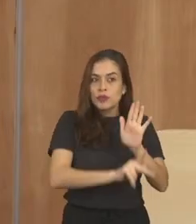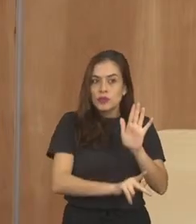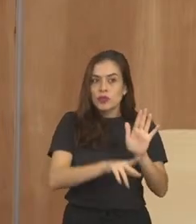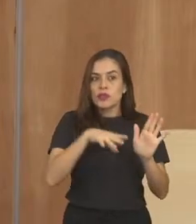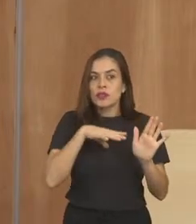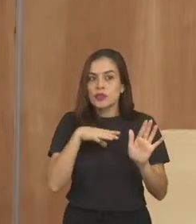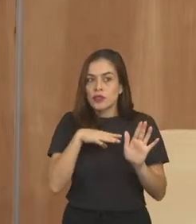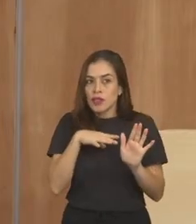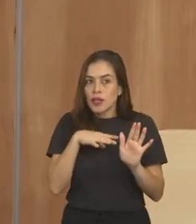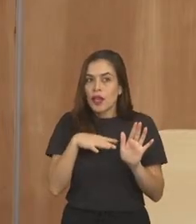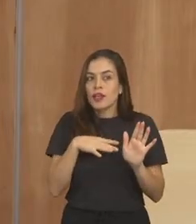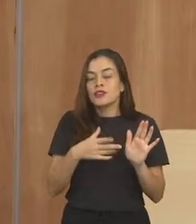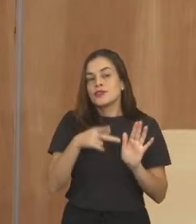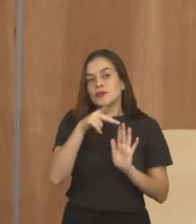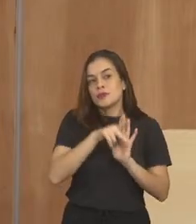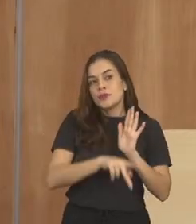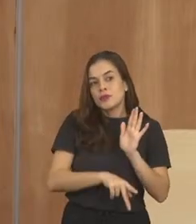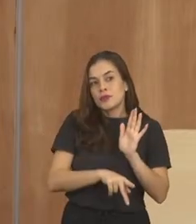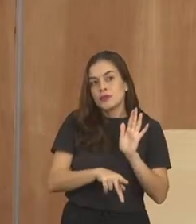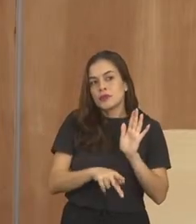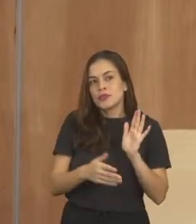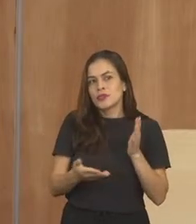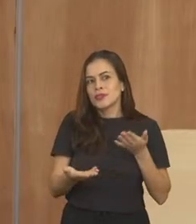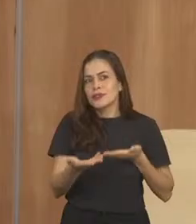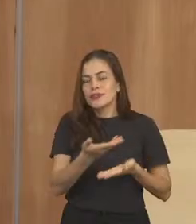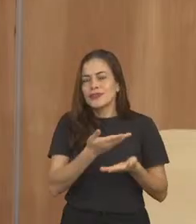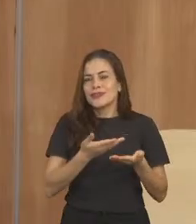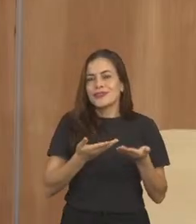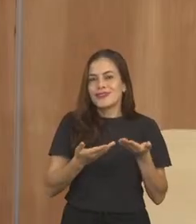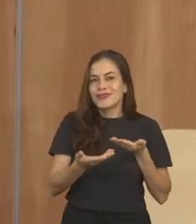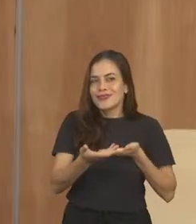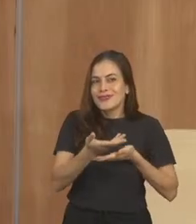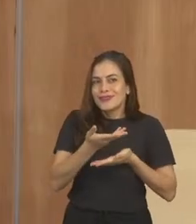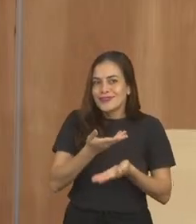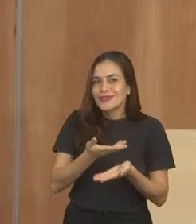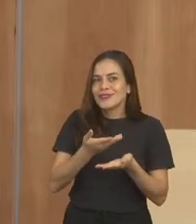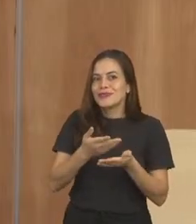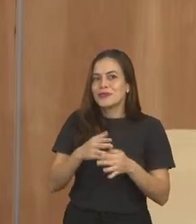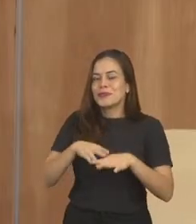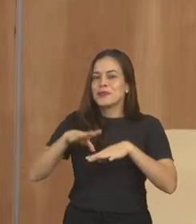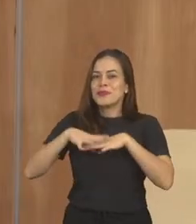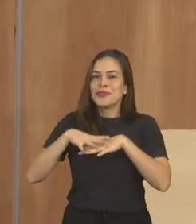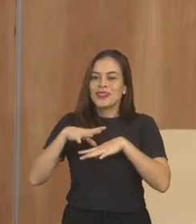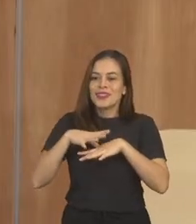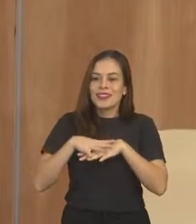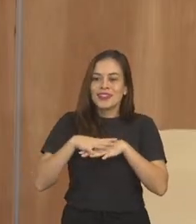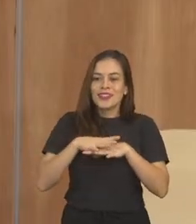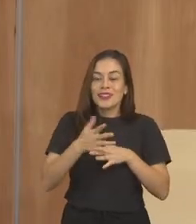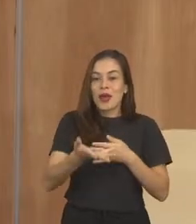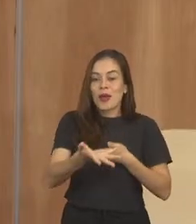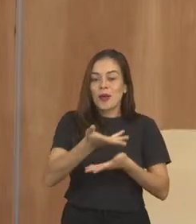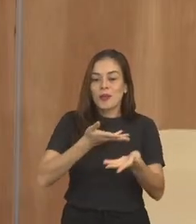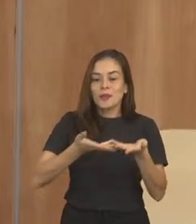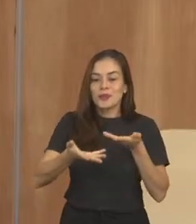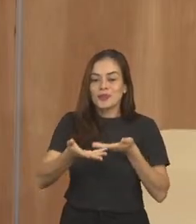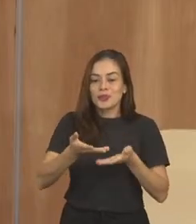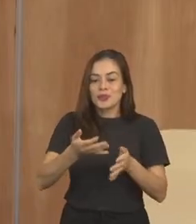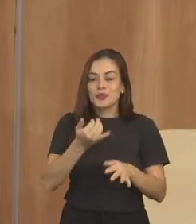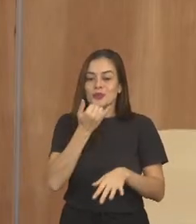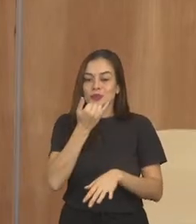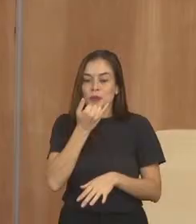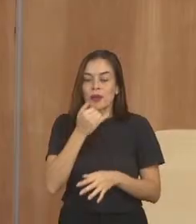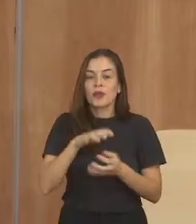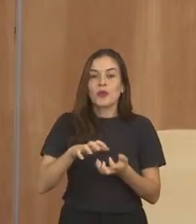em projetos que vão, de fato, trabalhar a questão da temática do idoso, da criança e